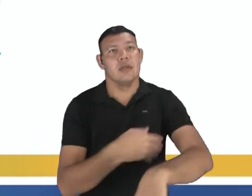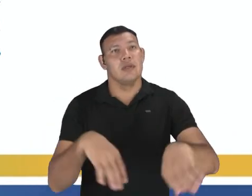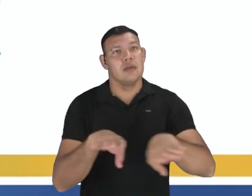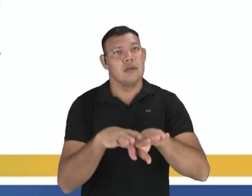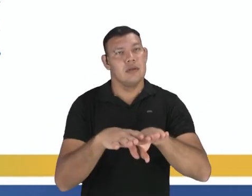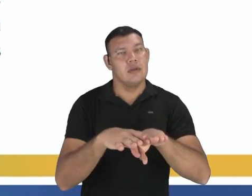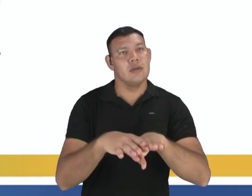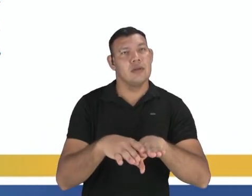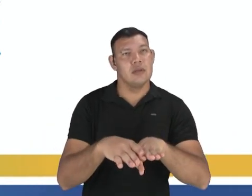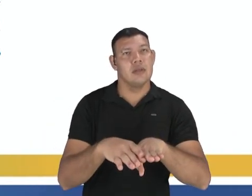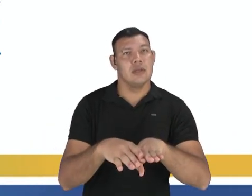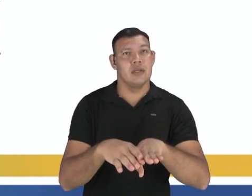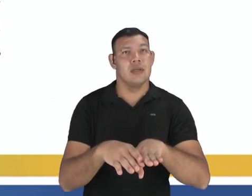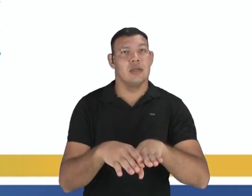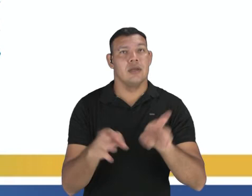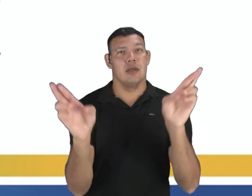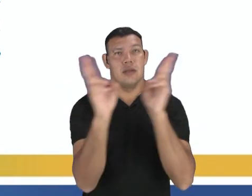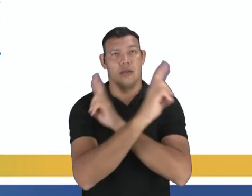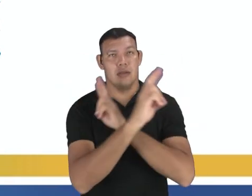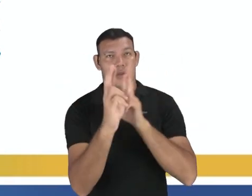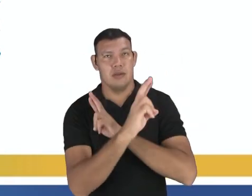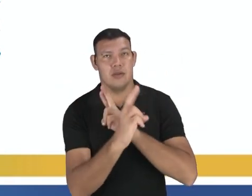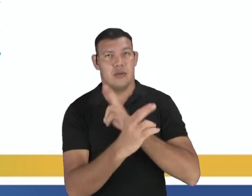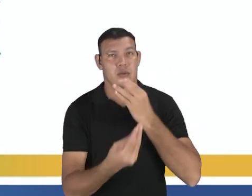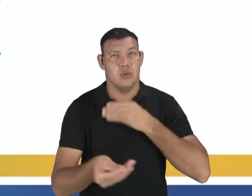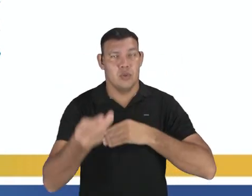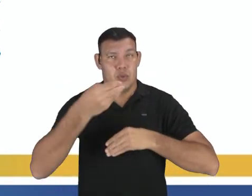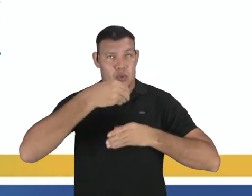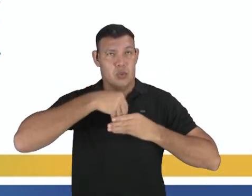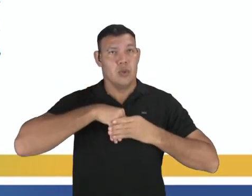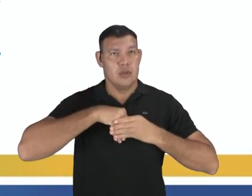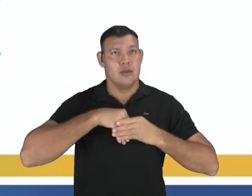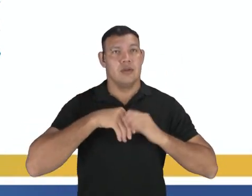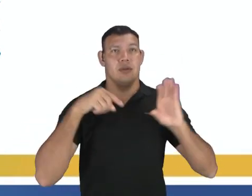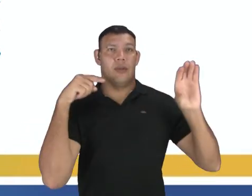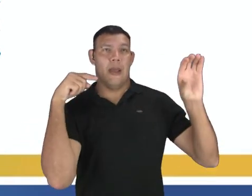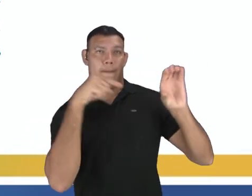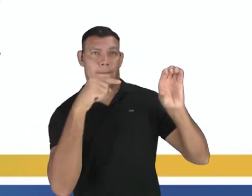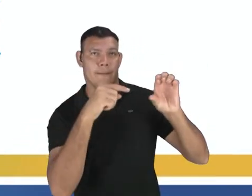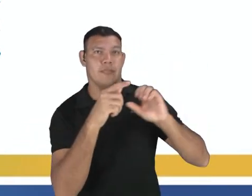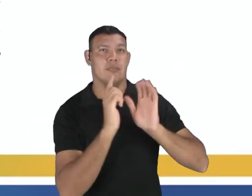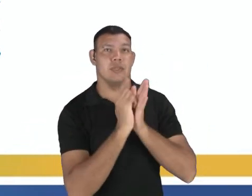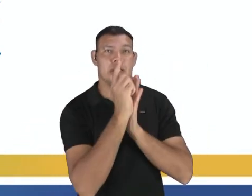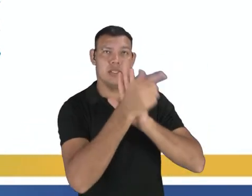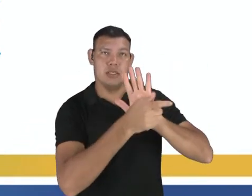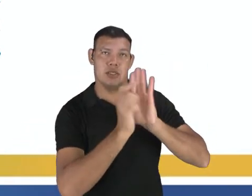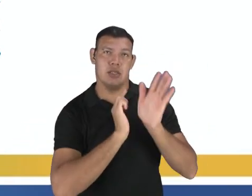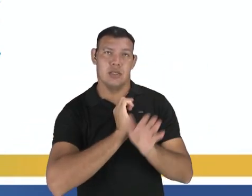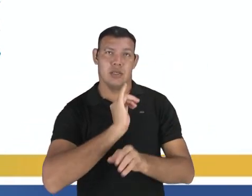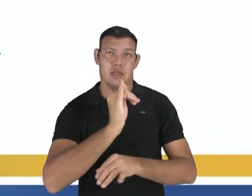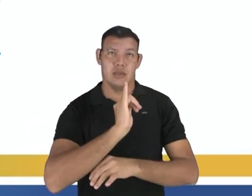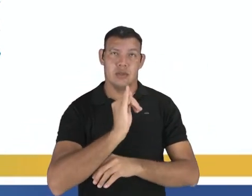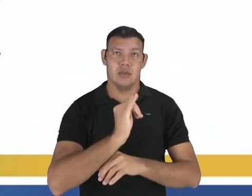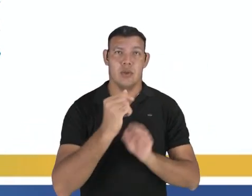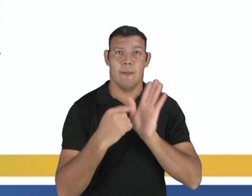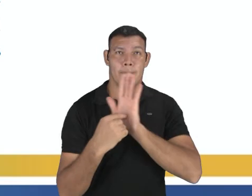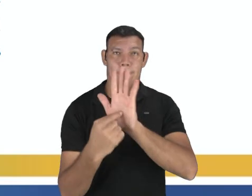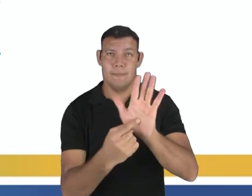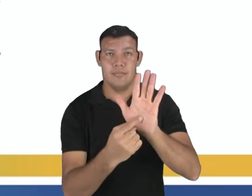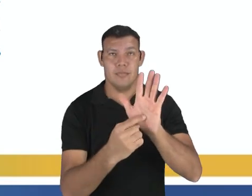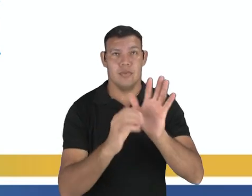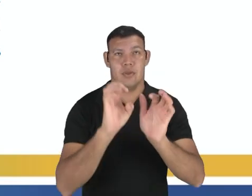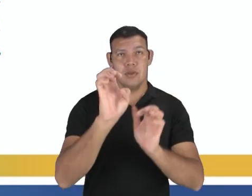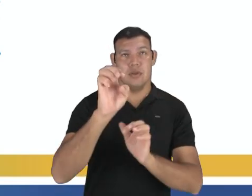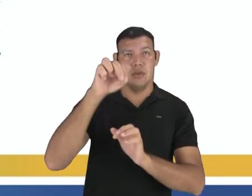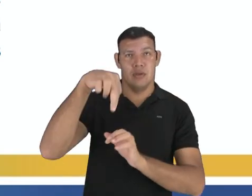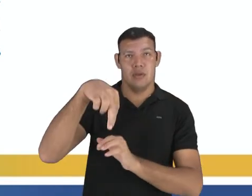à introspecção. C. O gênero narrativo apresenta um enredo no qual existe uma situação inicial, a modificação da situação